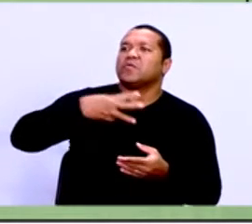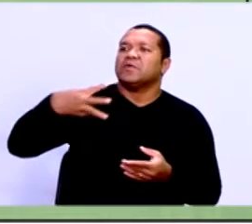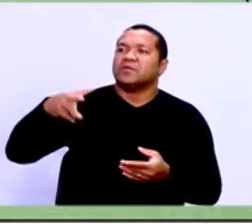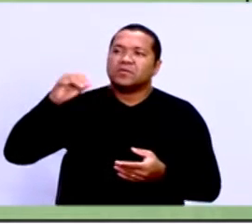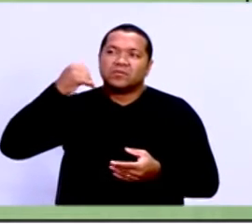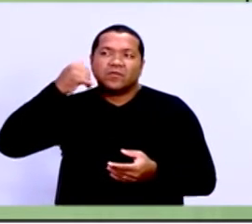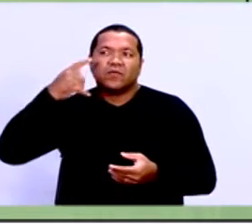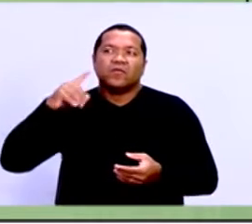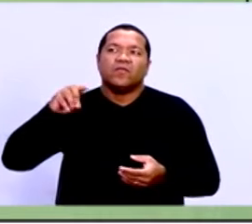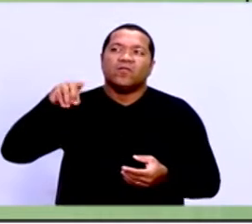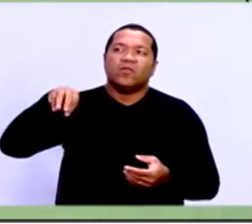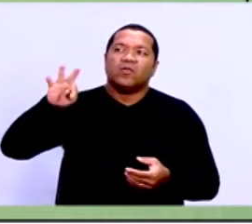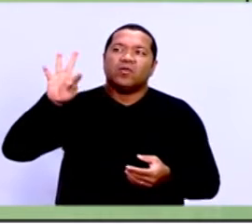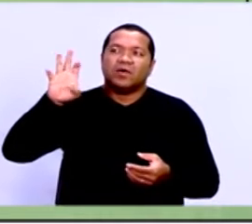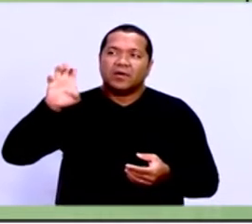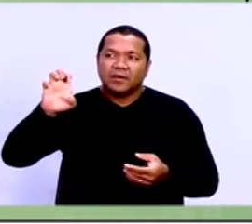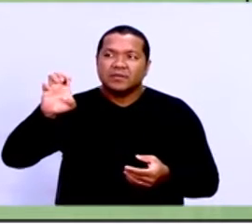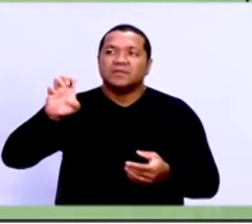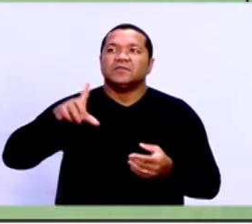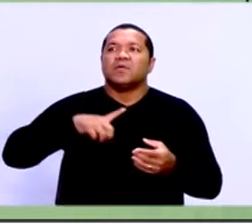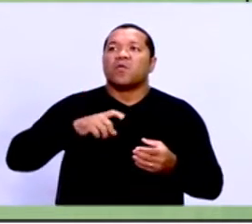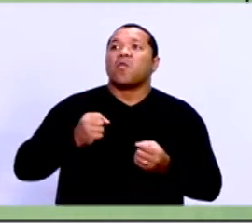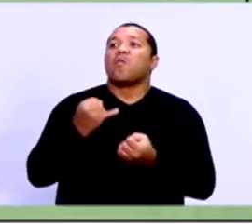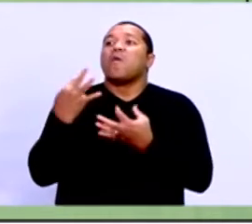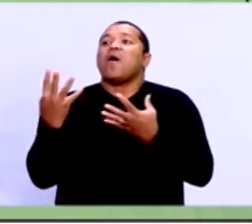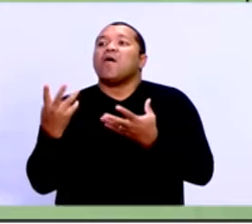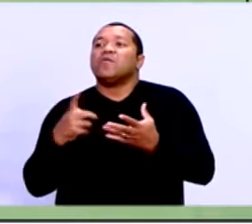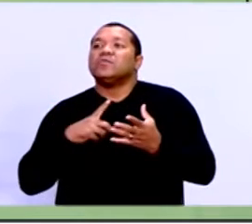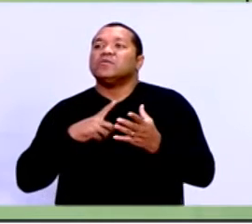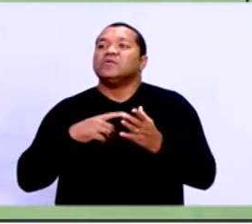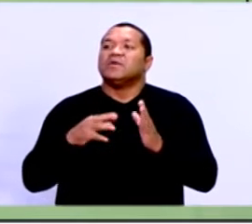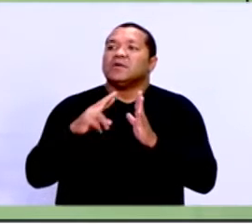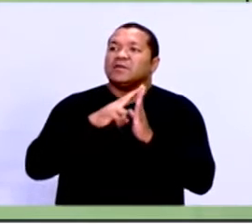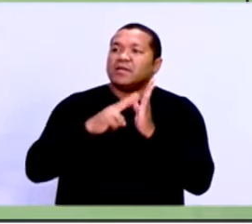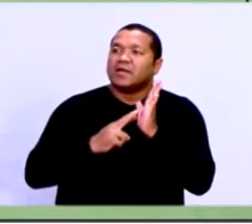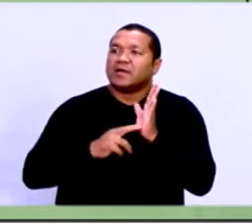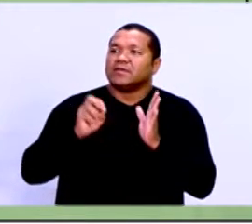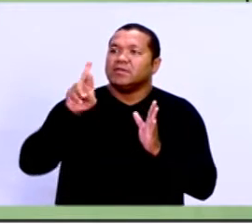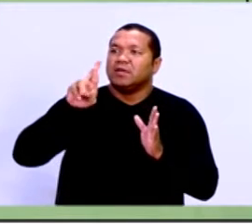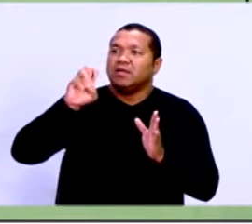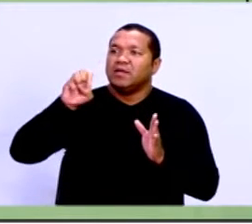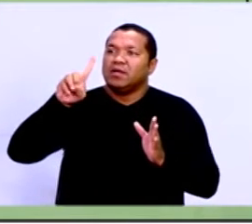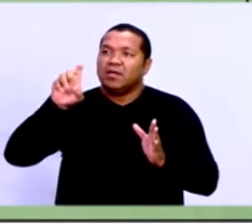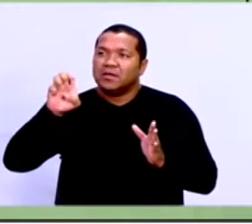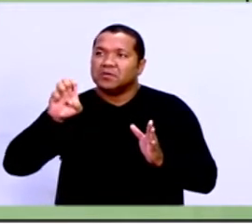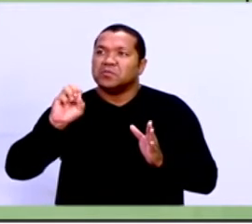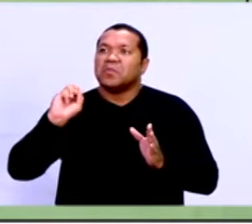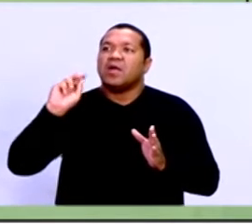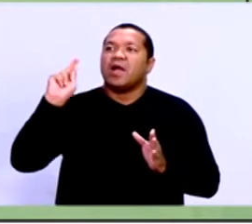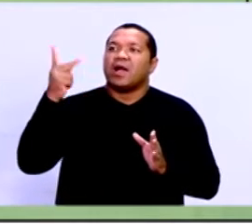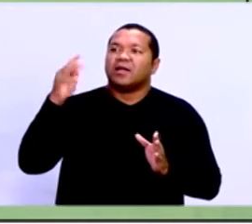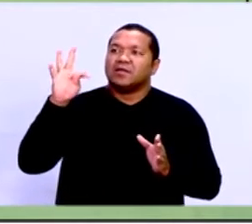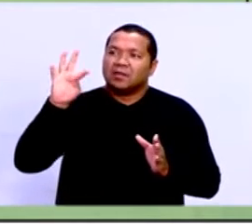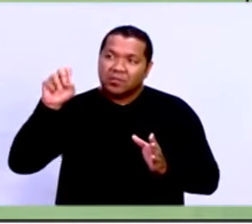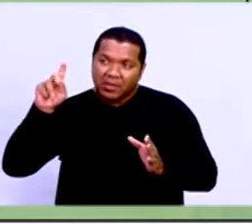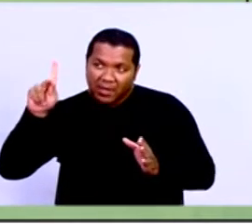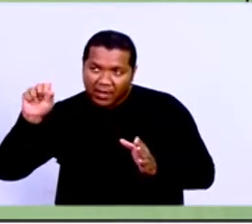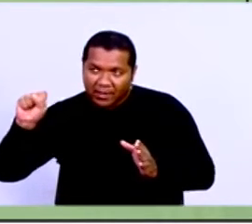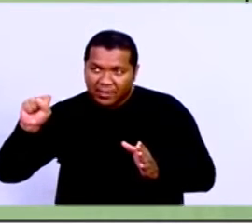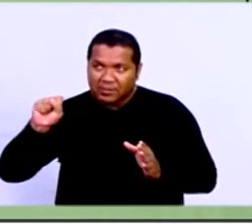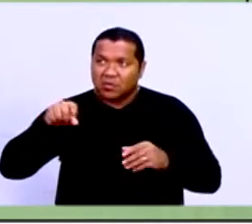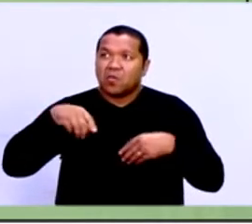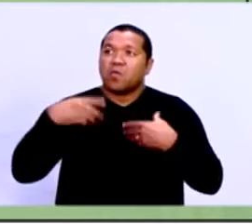vai quais são os protocolos de rede que eu vou utilizar é https é